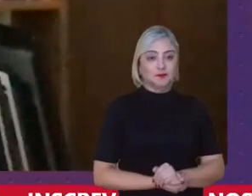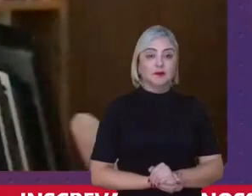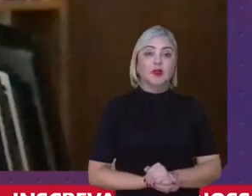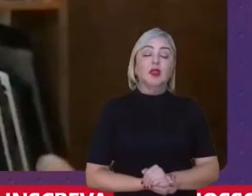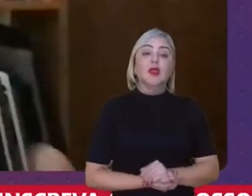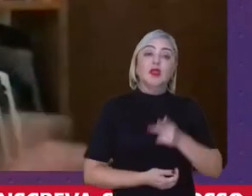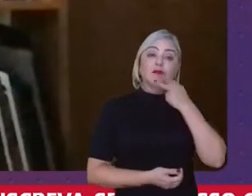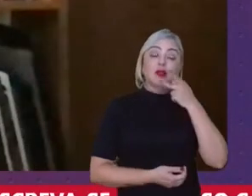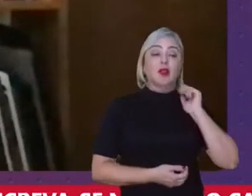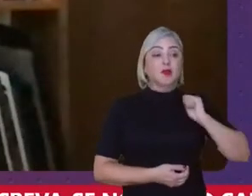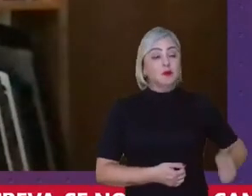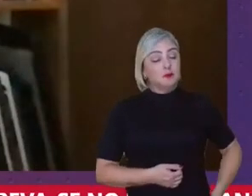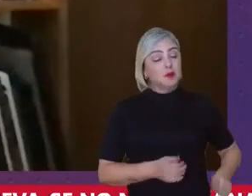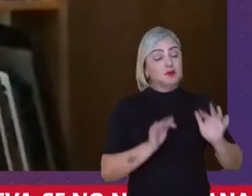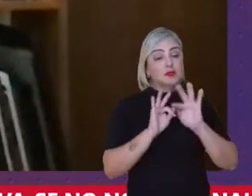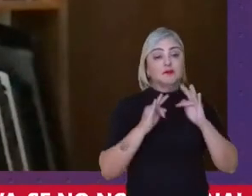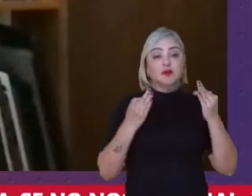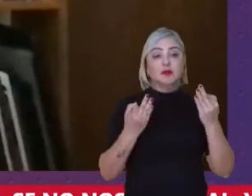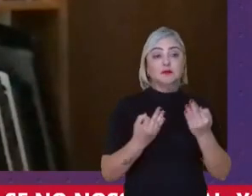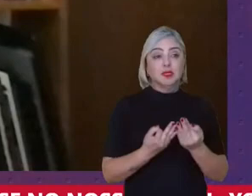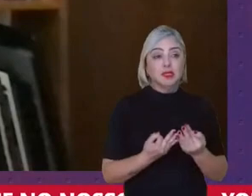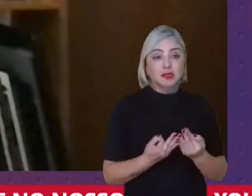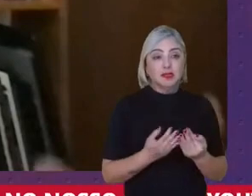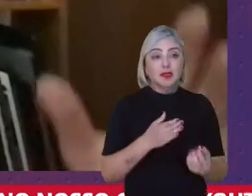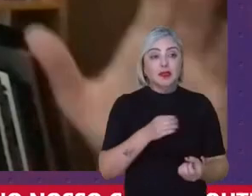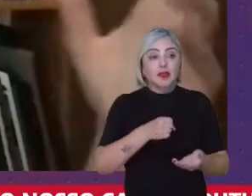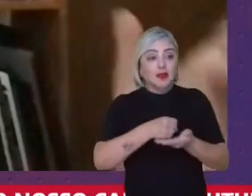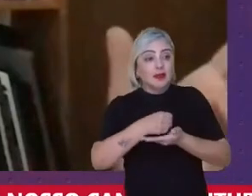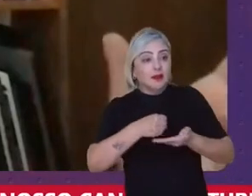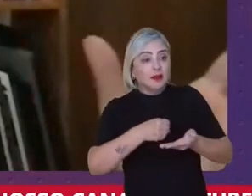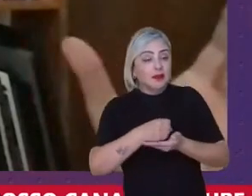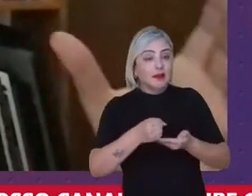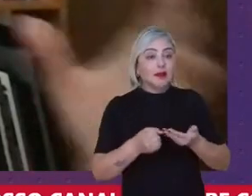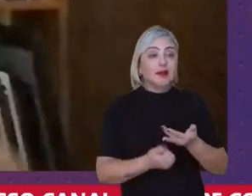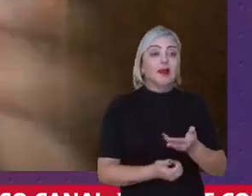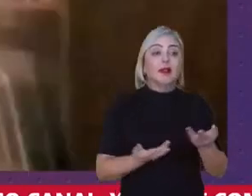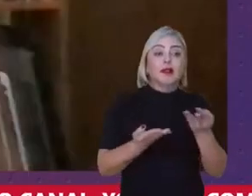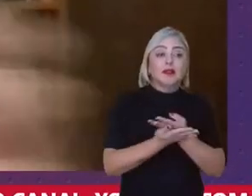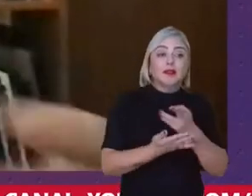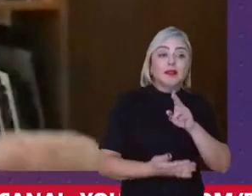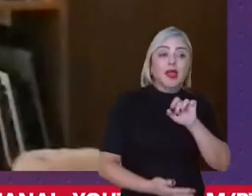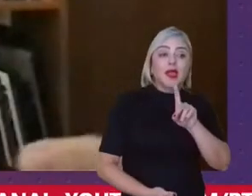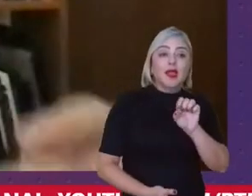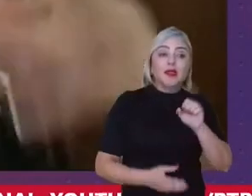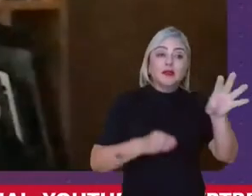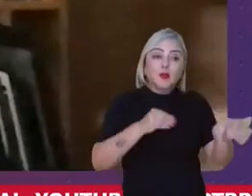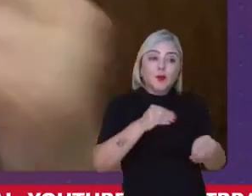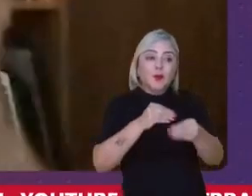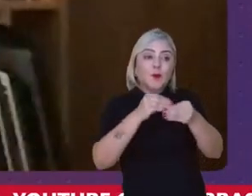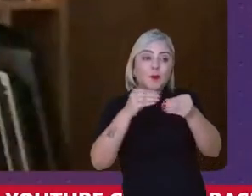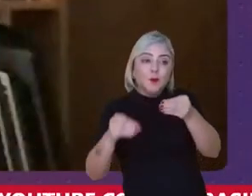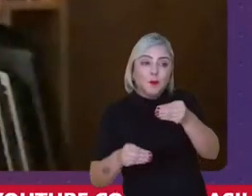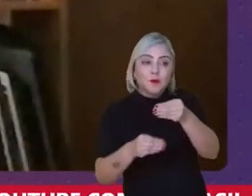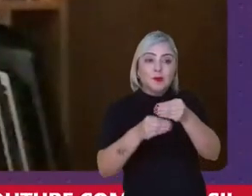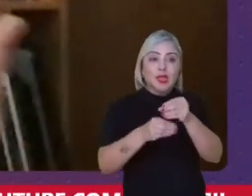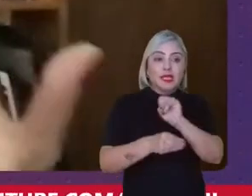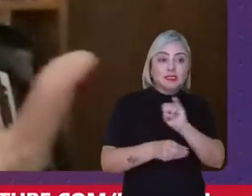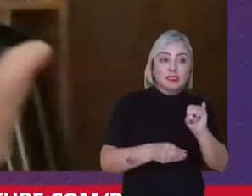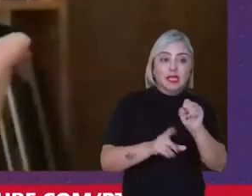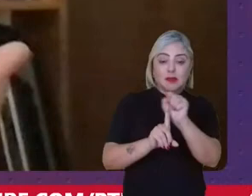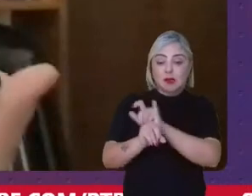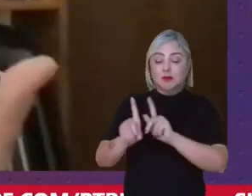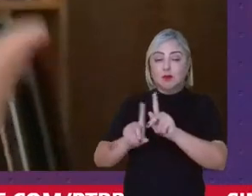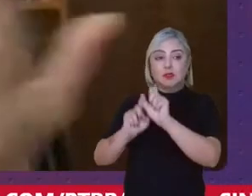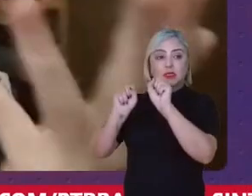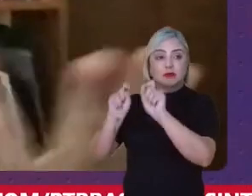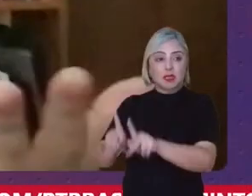eu disse, o Bolsa Família está fundado na rede de proteção existente. Então, ele complementa. Se acabar com a aposentadoria,